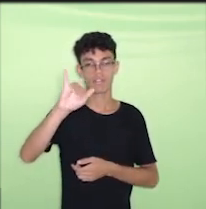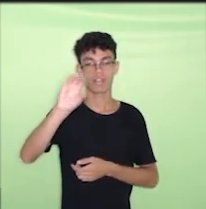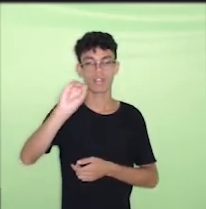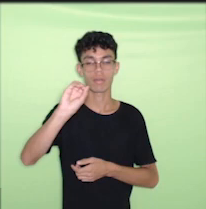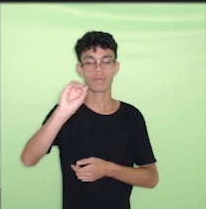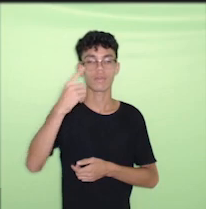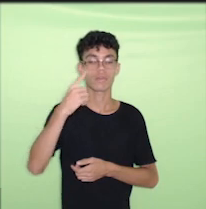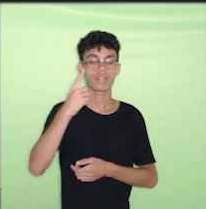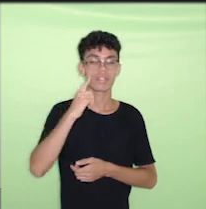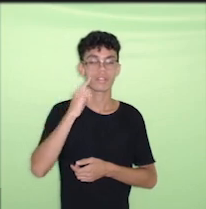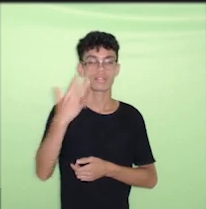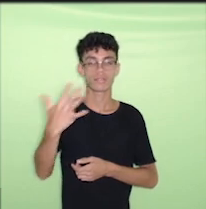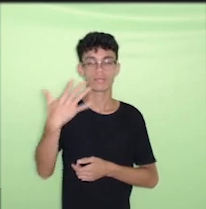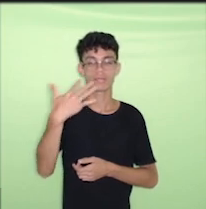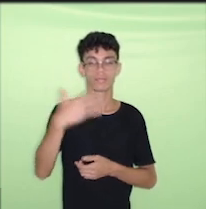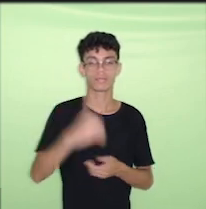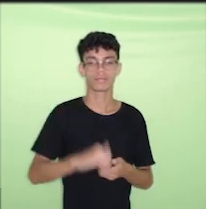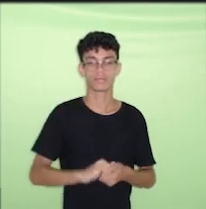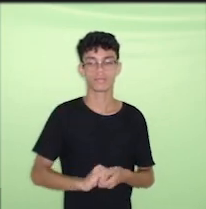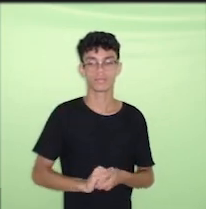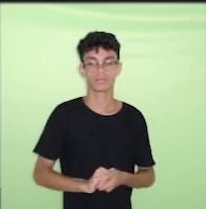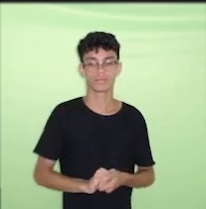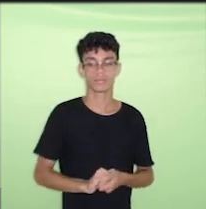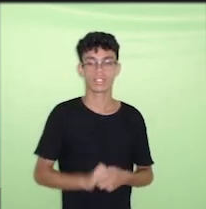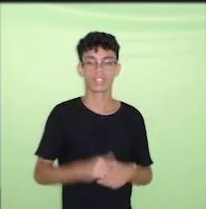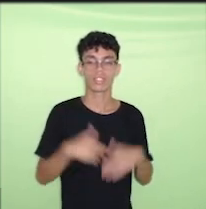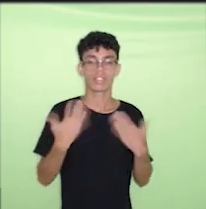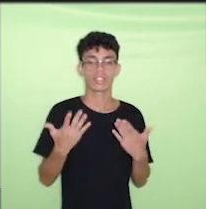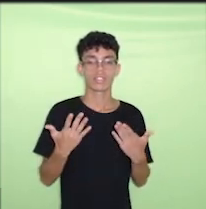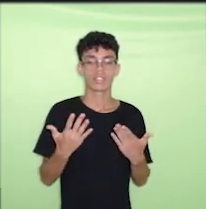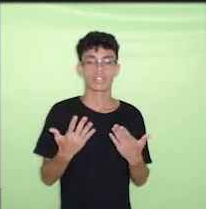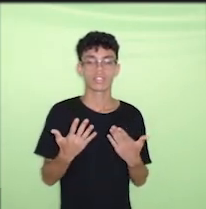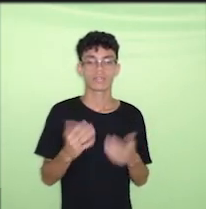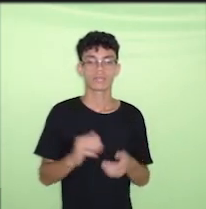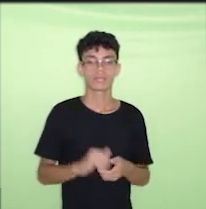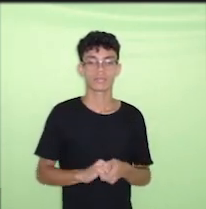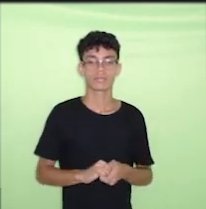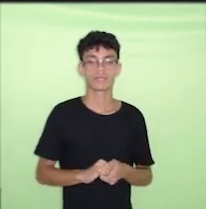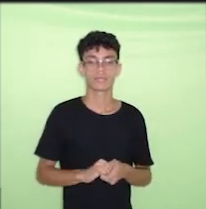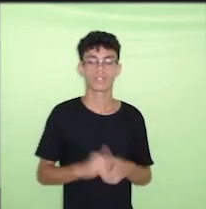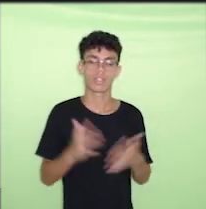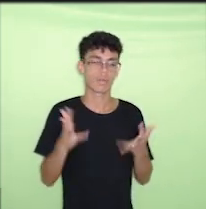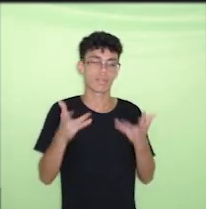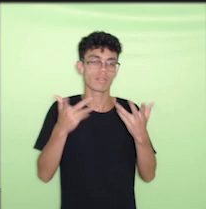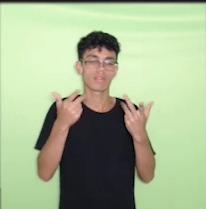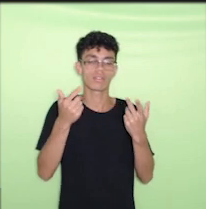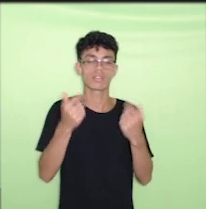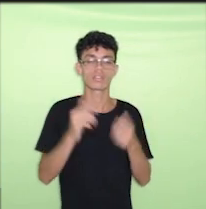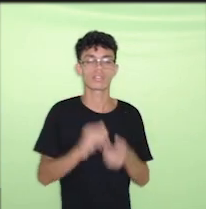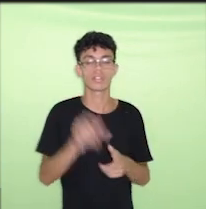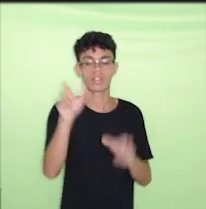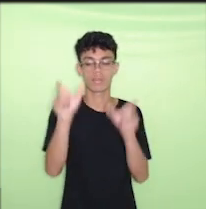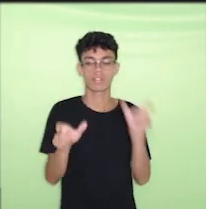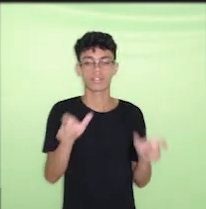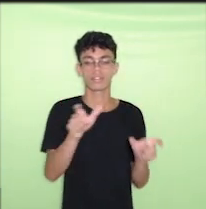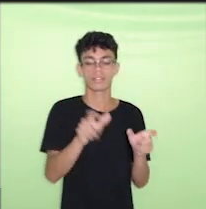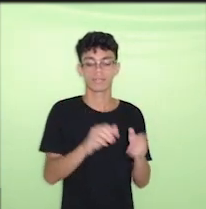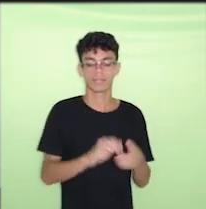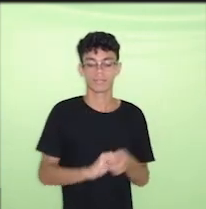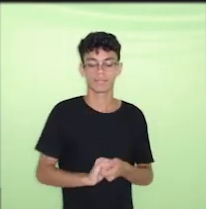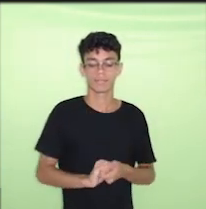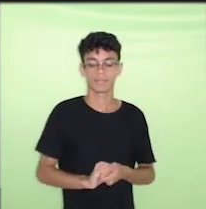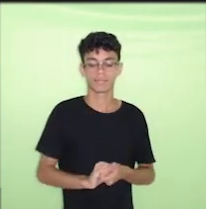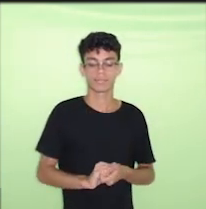está nos assistindo. É isso. São essas atrizes maravilhosas. Tá bom.